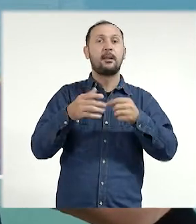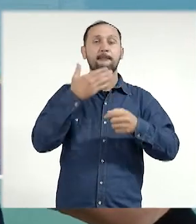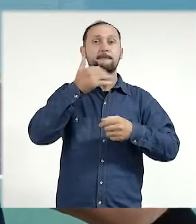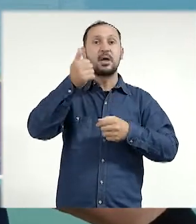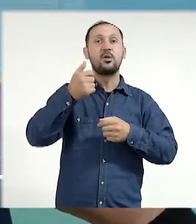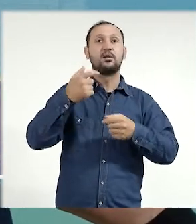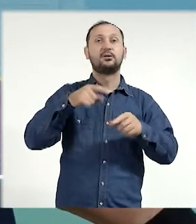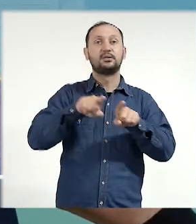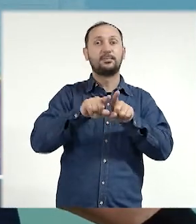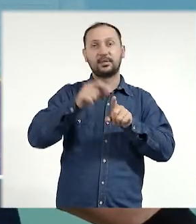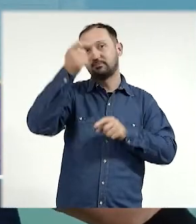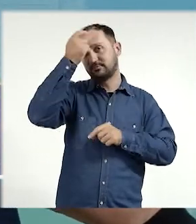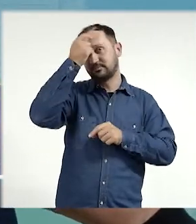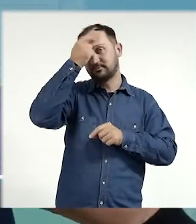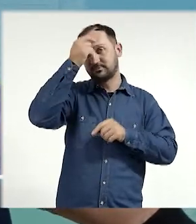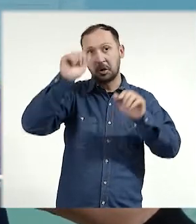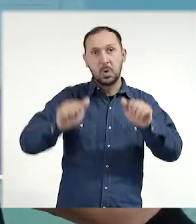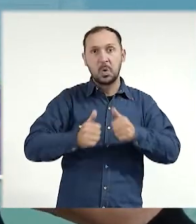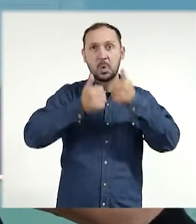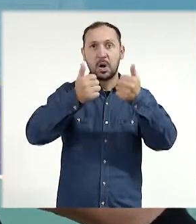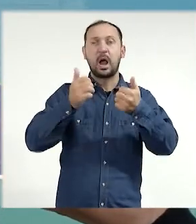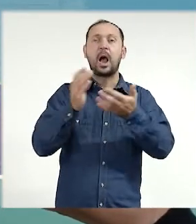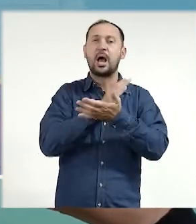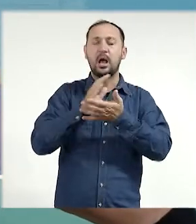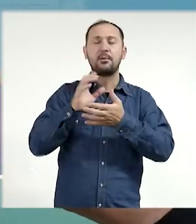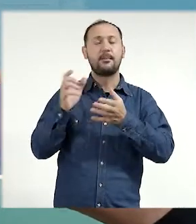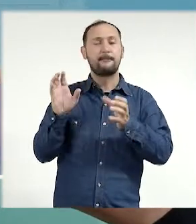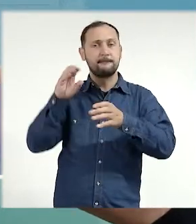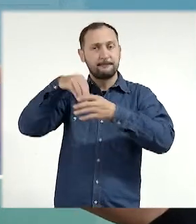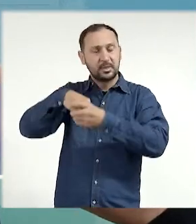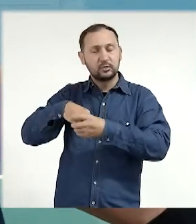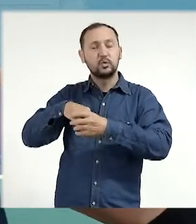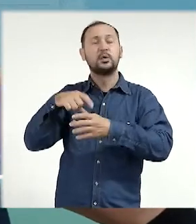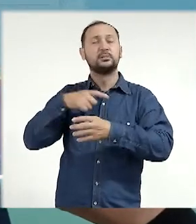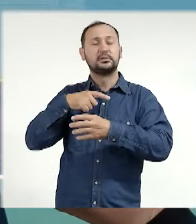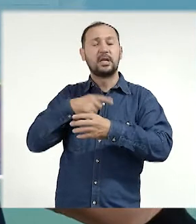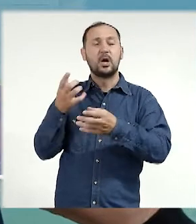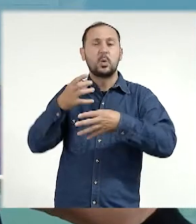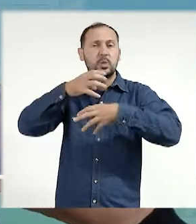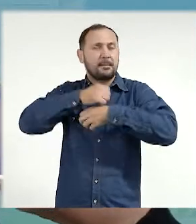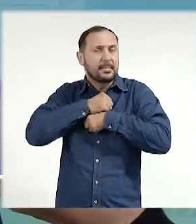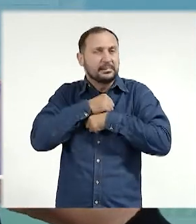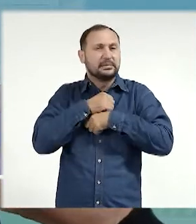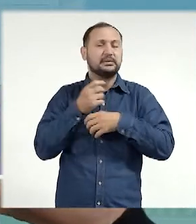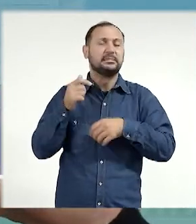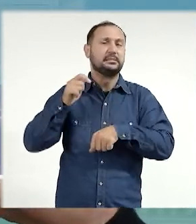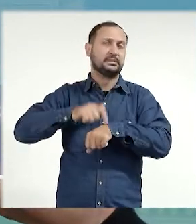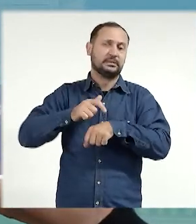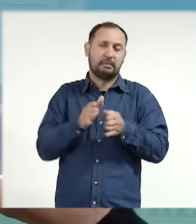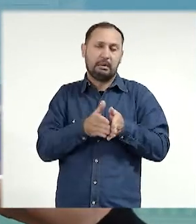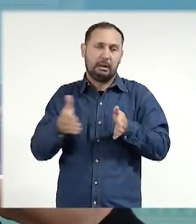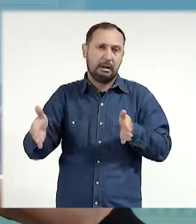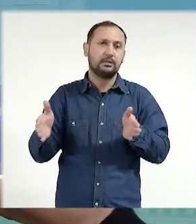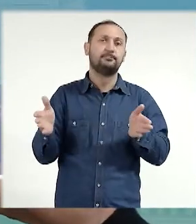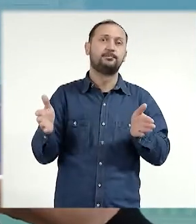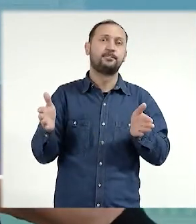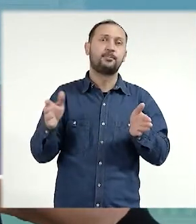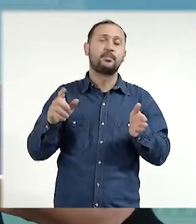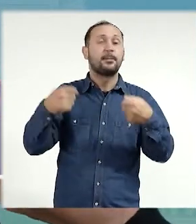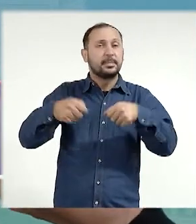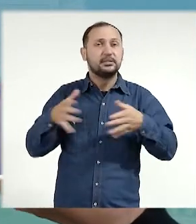melhora na questão até da saúde mental. Sabemos que muitas pessoas estão sofrendo com depressão nesse período e